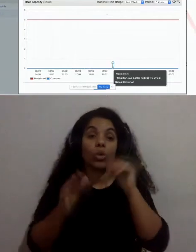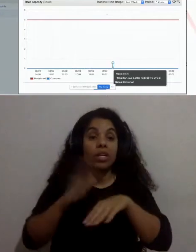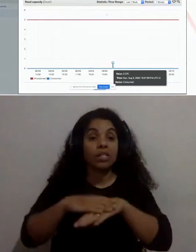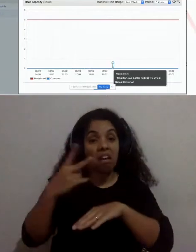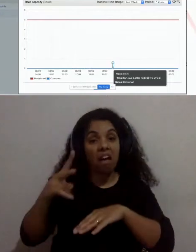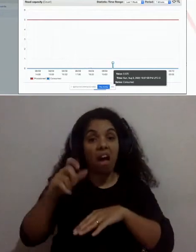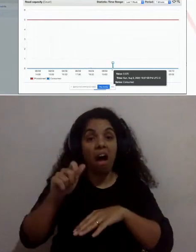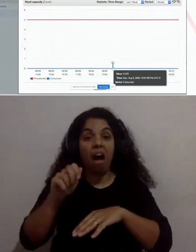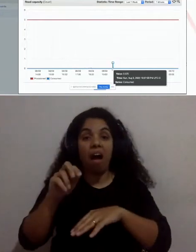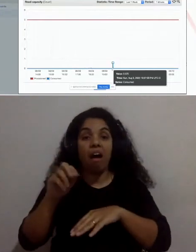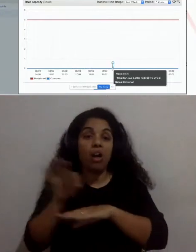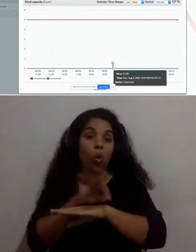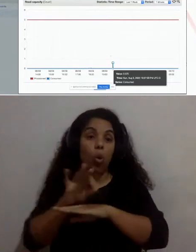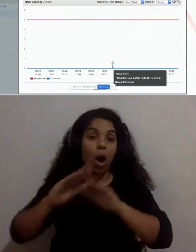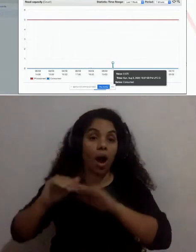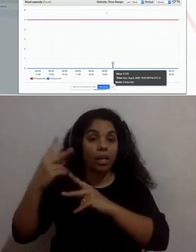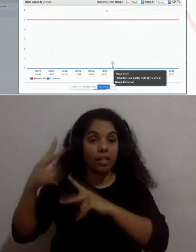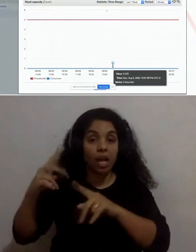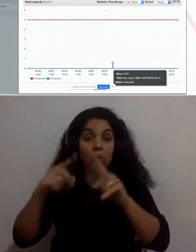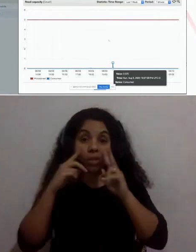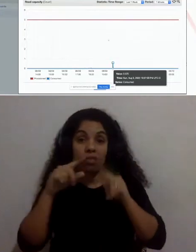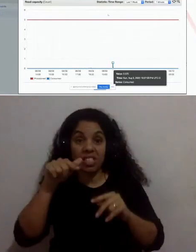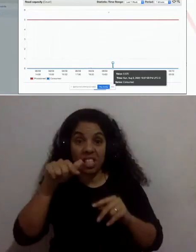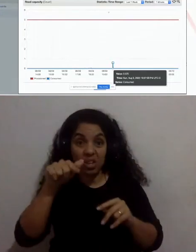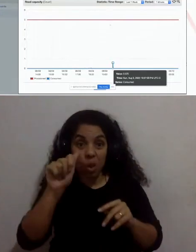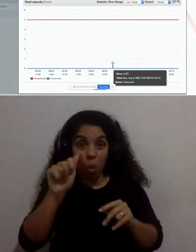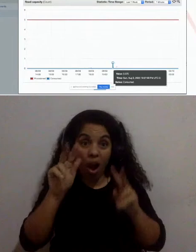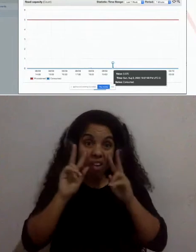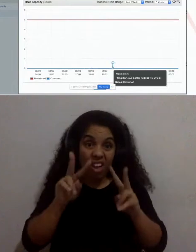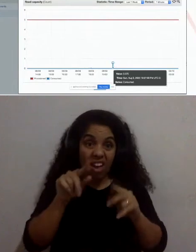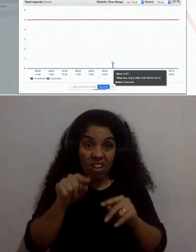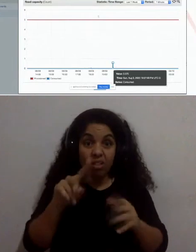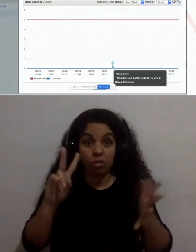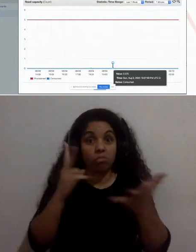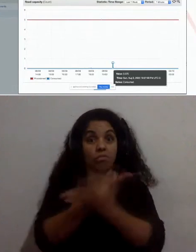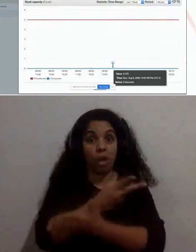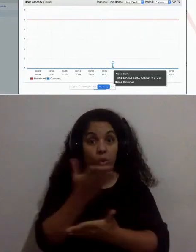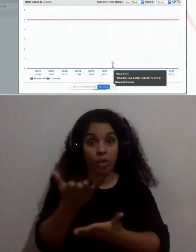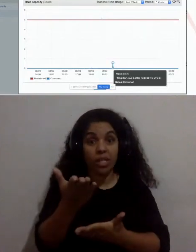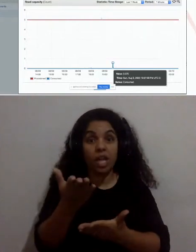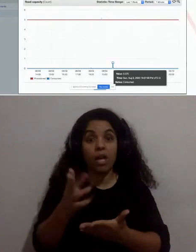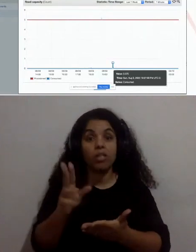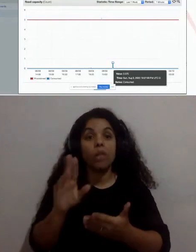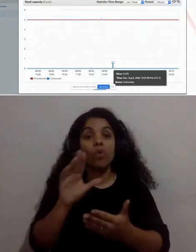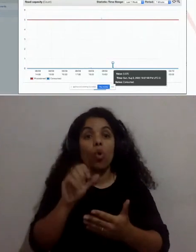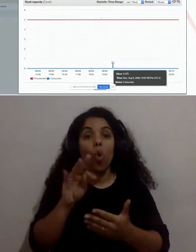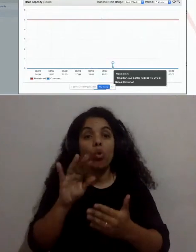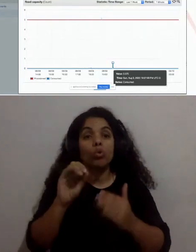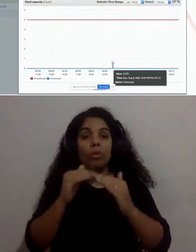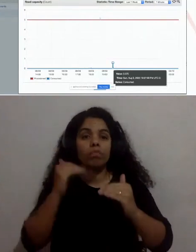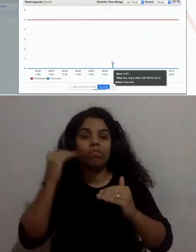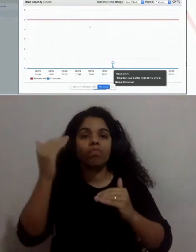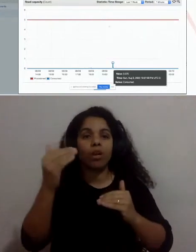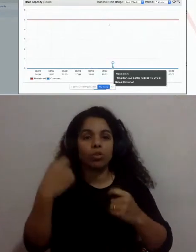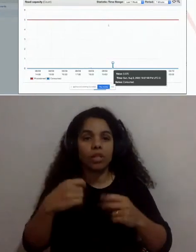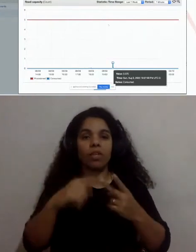gente? Mas se você vê, se o QA vê isso daqui, ó, tá acontecendo, o consumido passou do que deveria, é óbvio